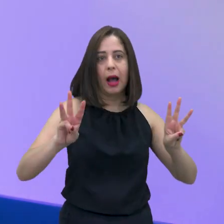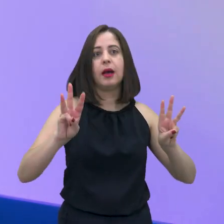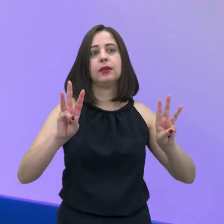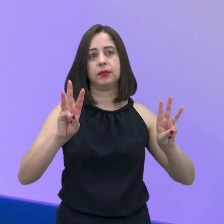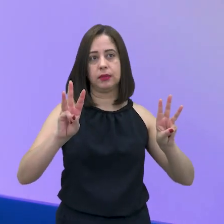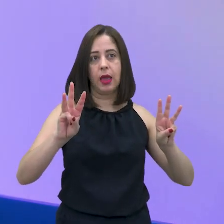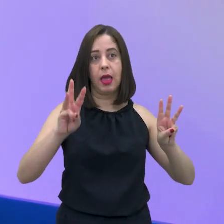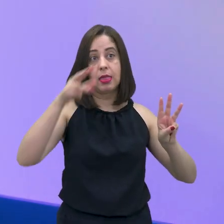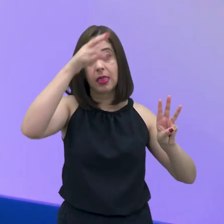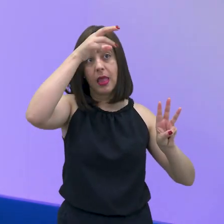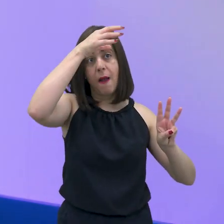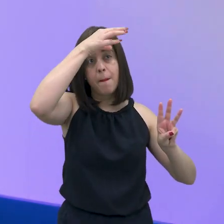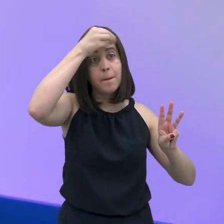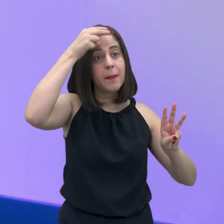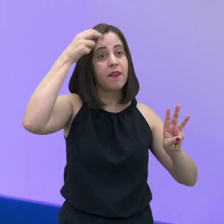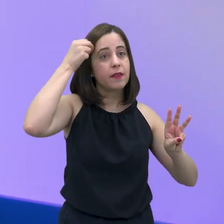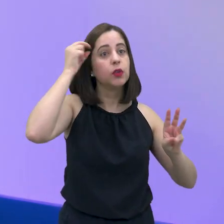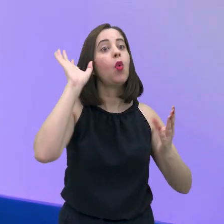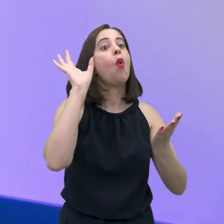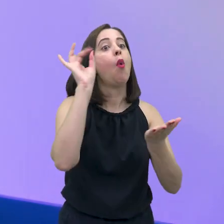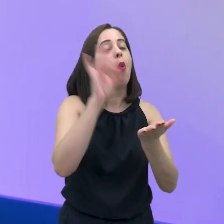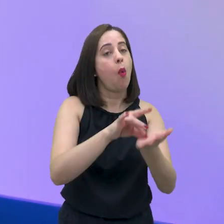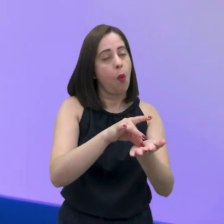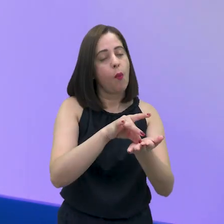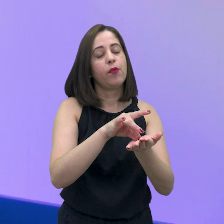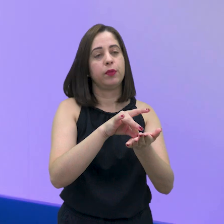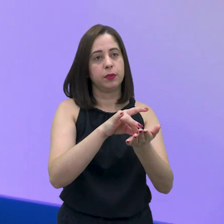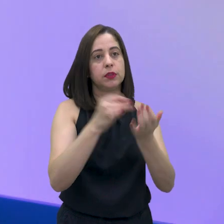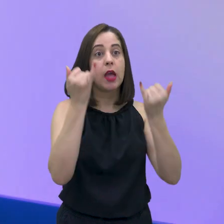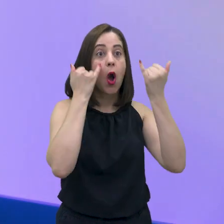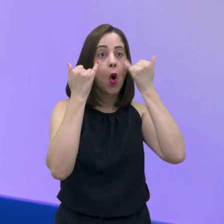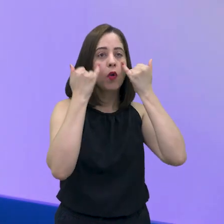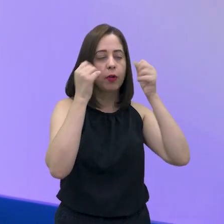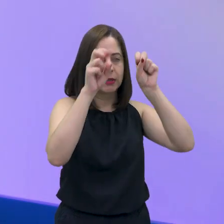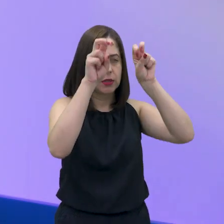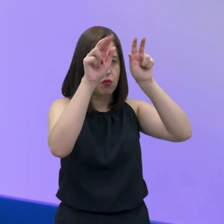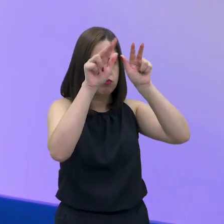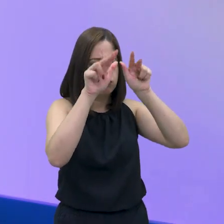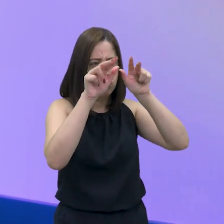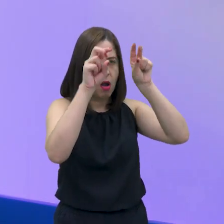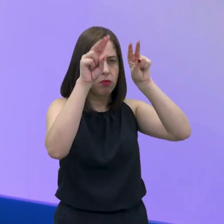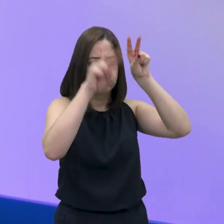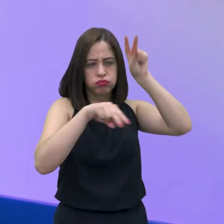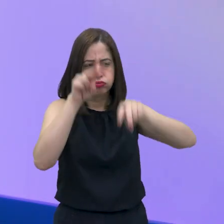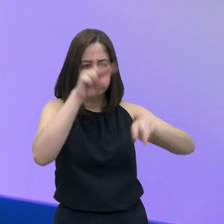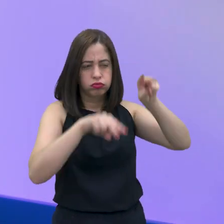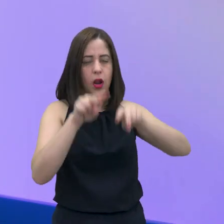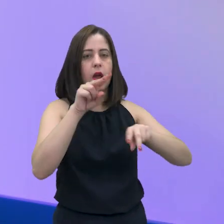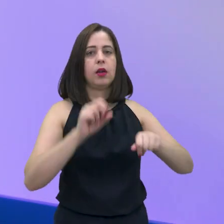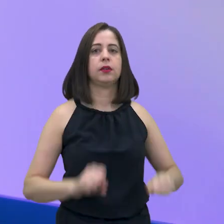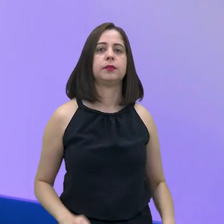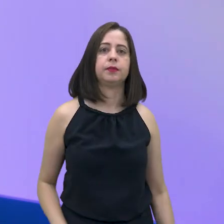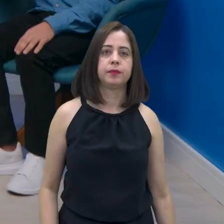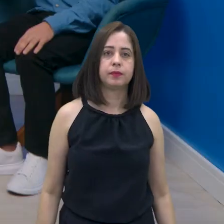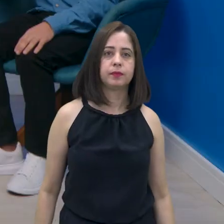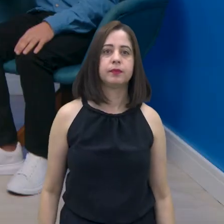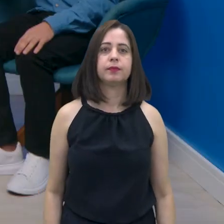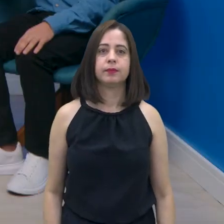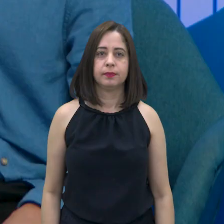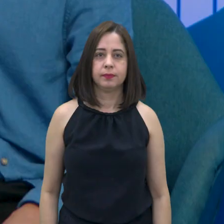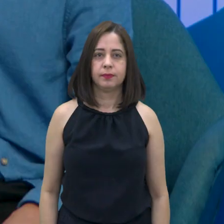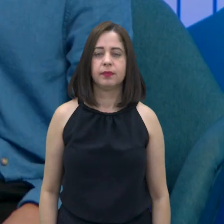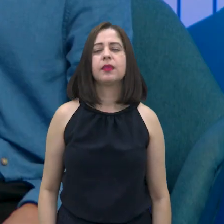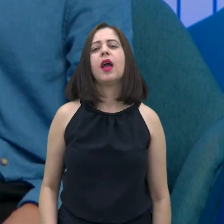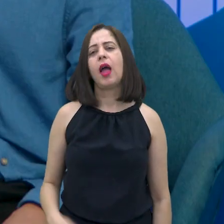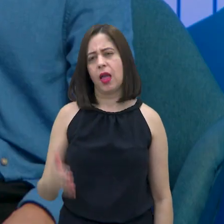pessoa que tenha interesse possa obter do órgão público a informação que lhe cabe naquele momento.